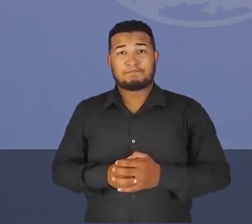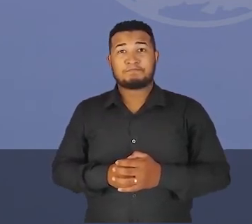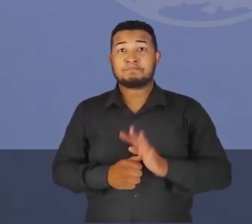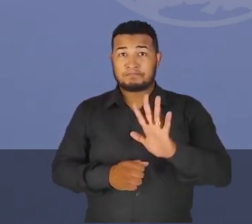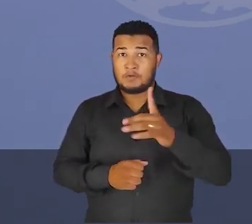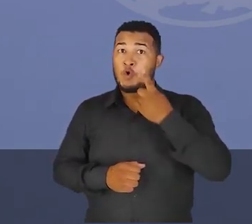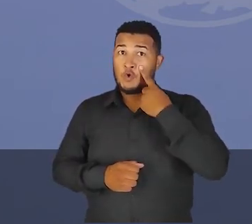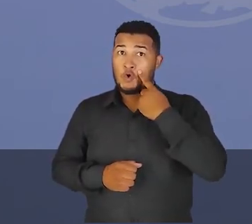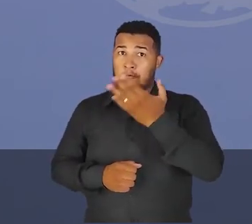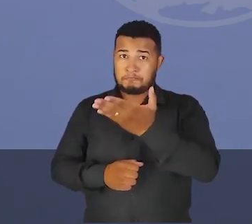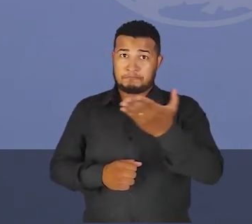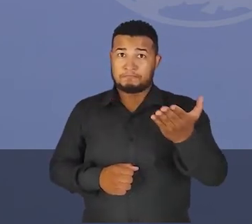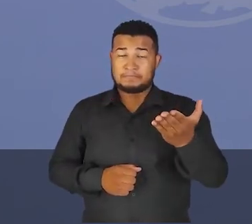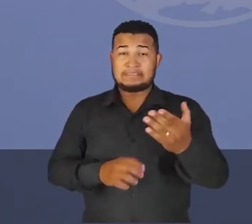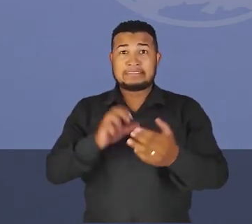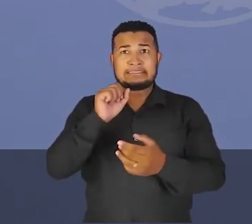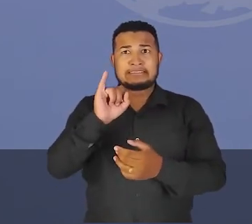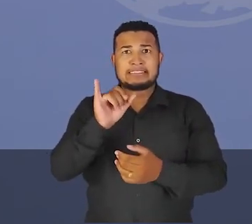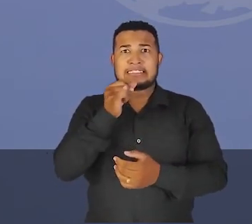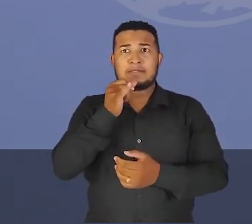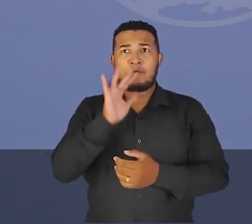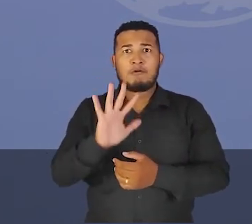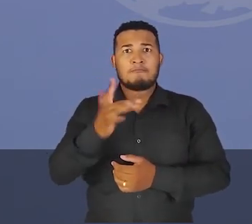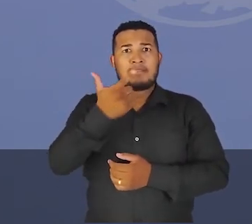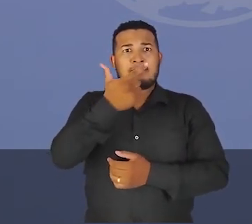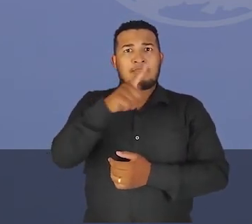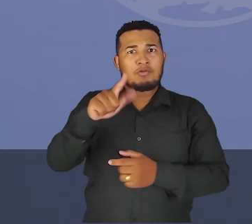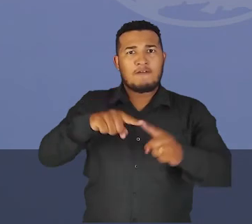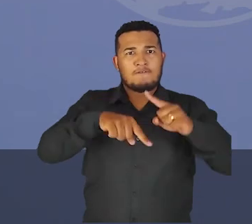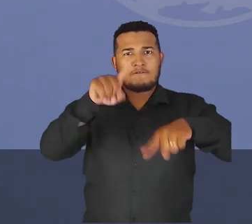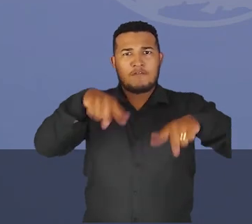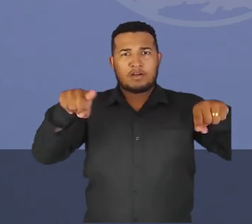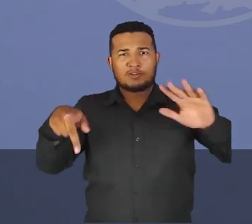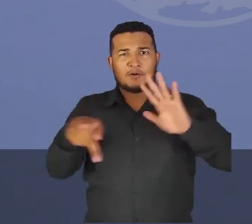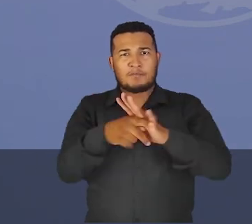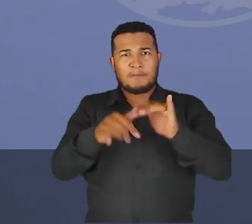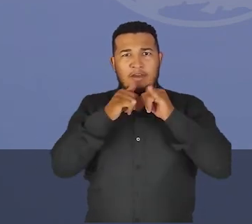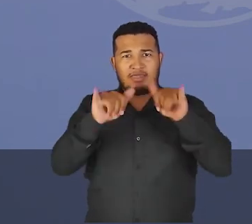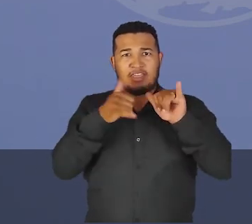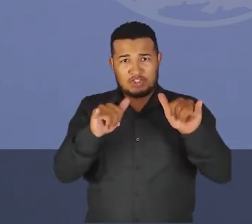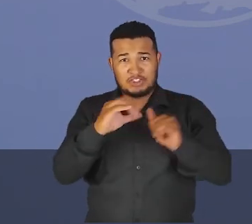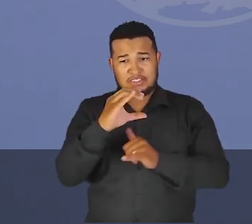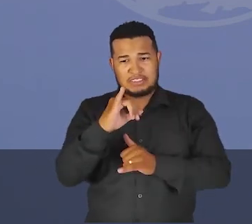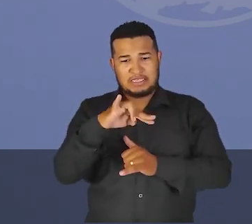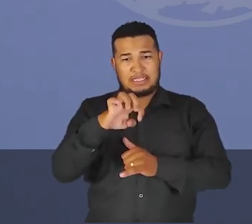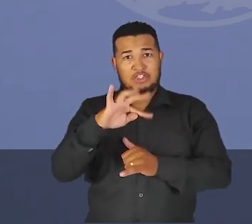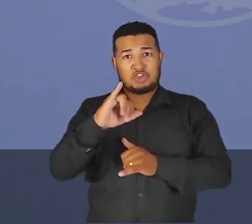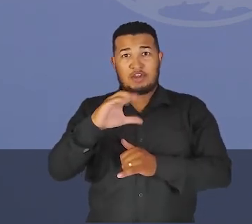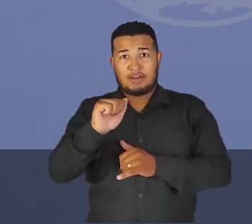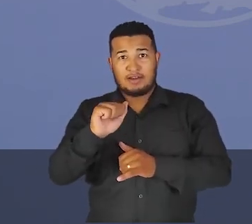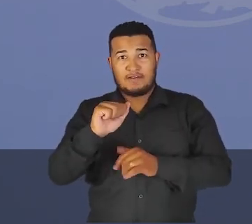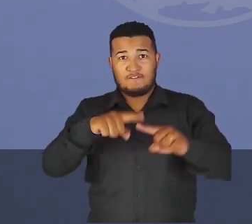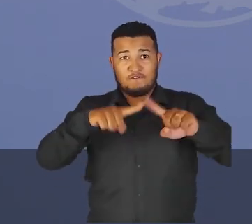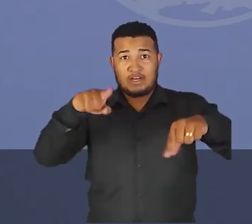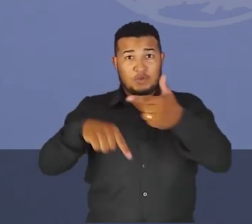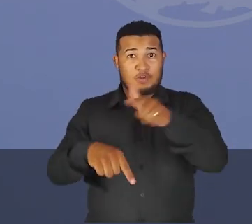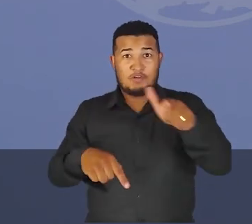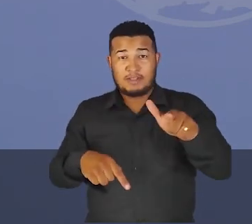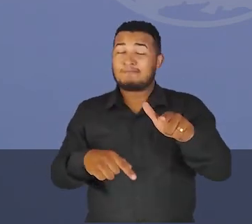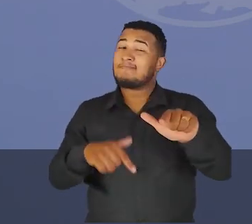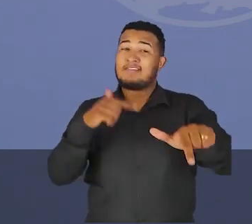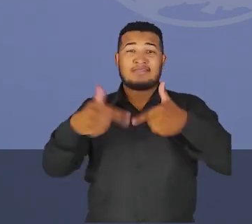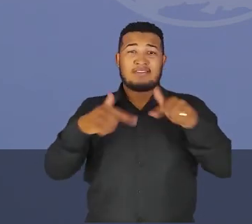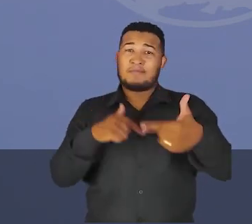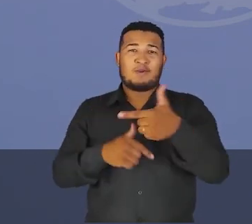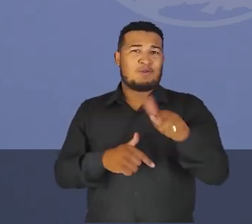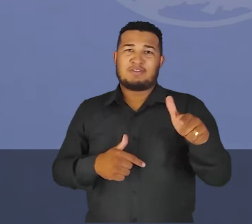Filho, se não tiver variação da energia cinética, não tem trabalho. O